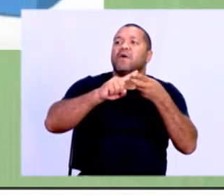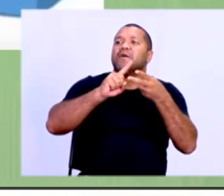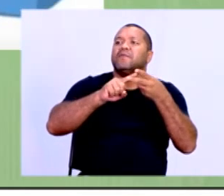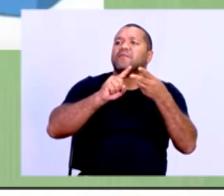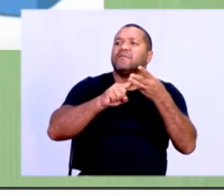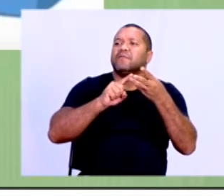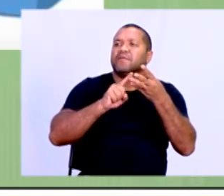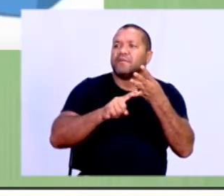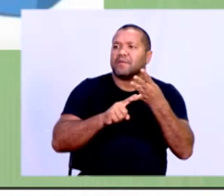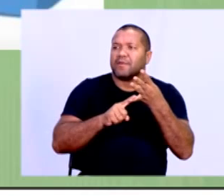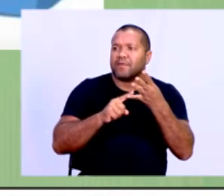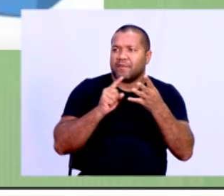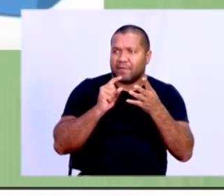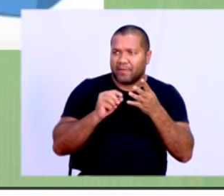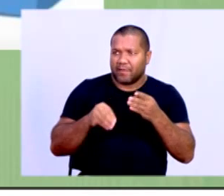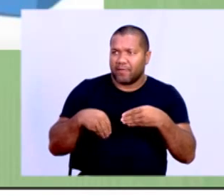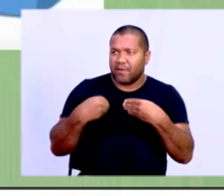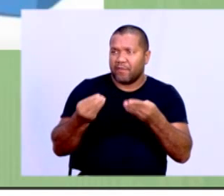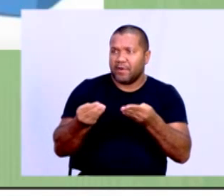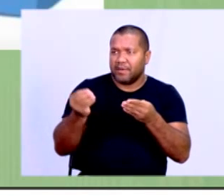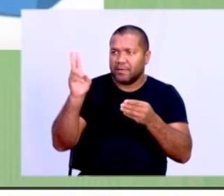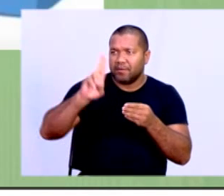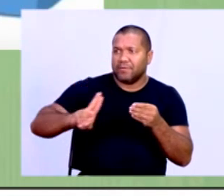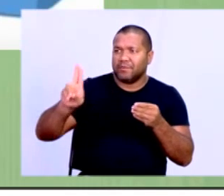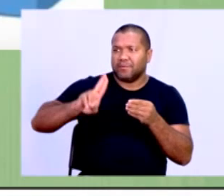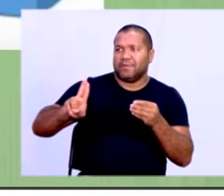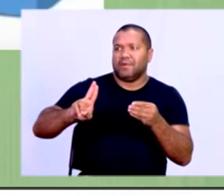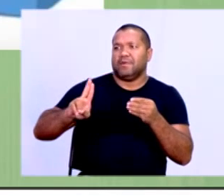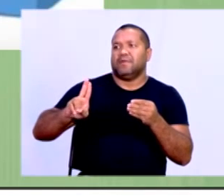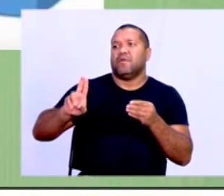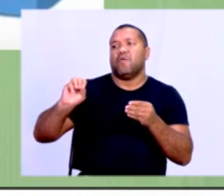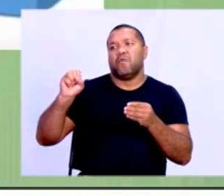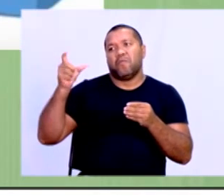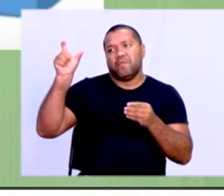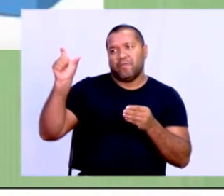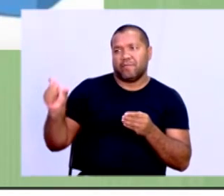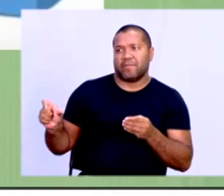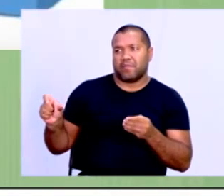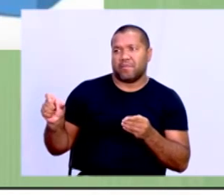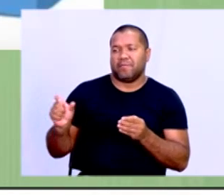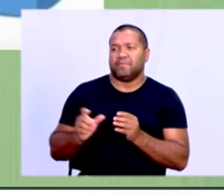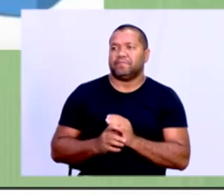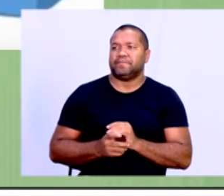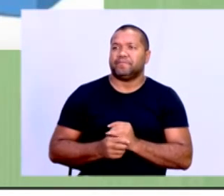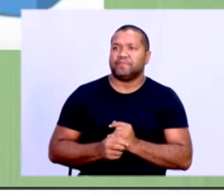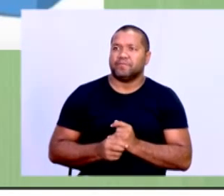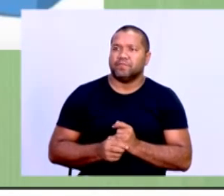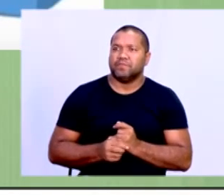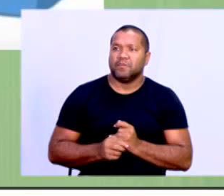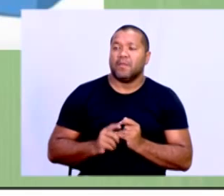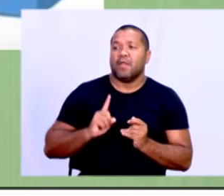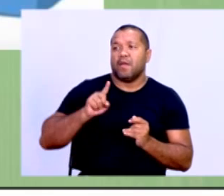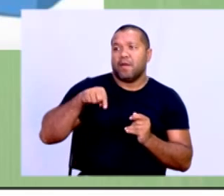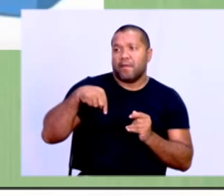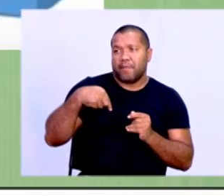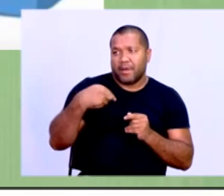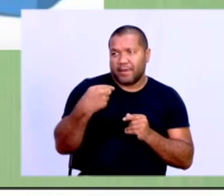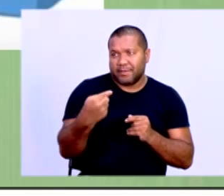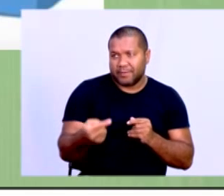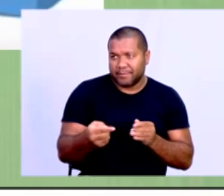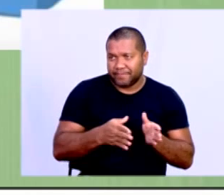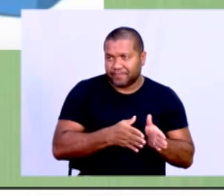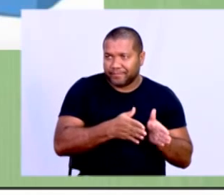que o meu sistema vai ter e oferecer para o meu cliente, certo, pessoal? Passando-se dessa